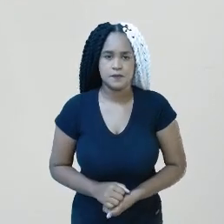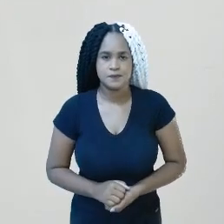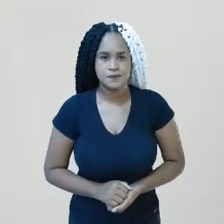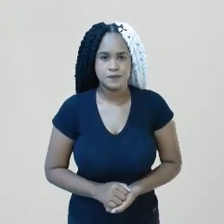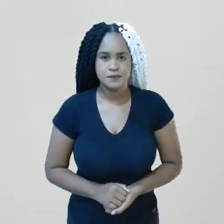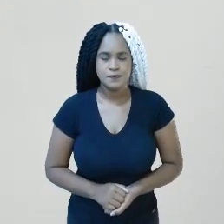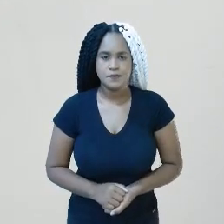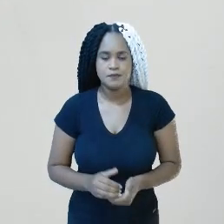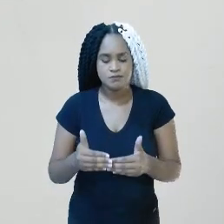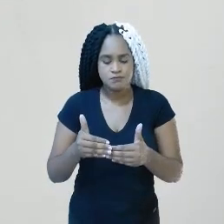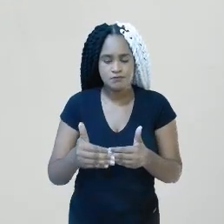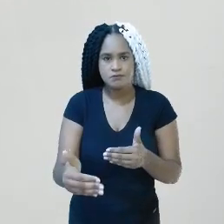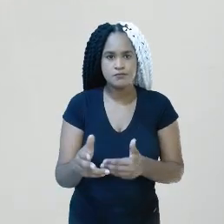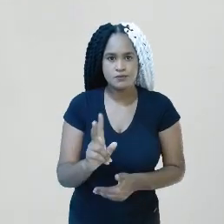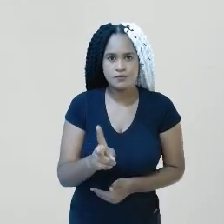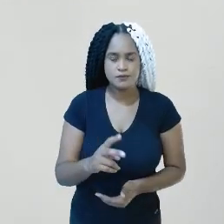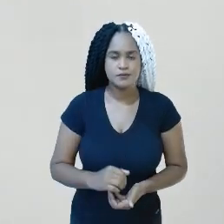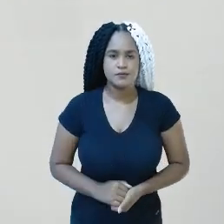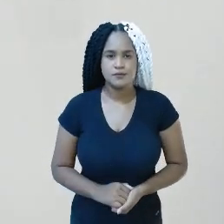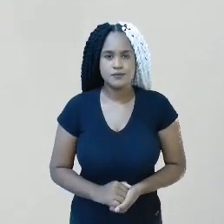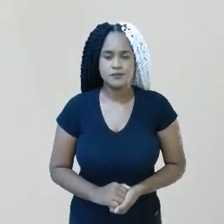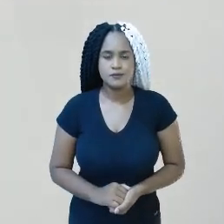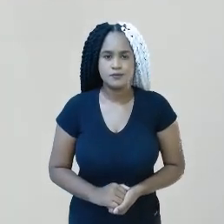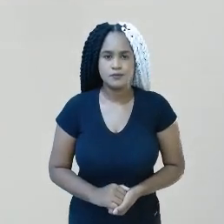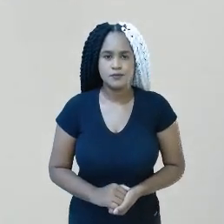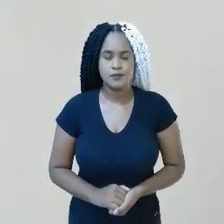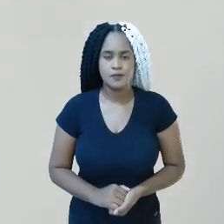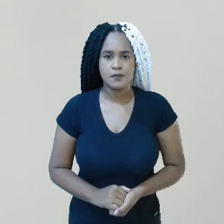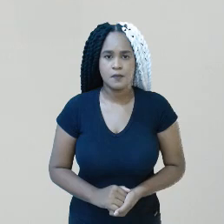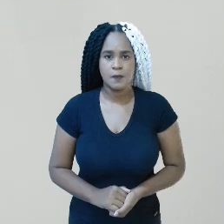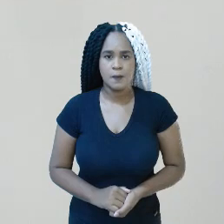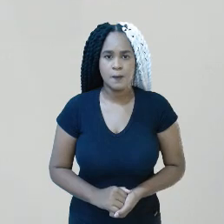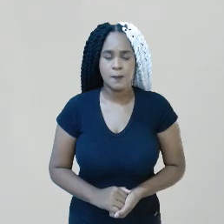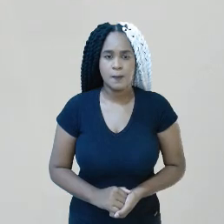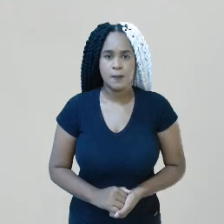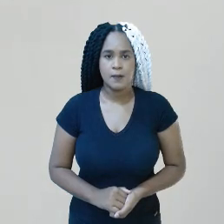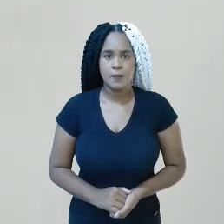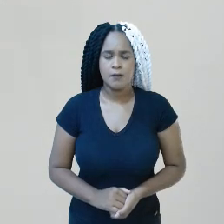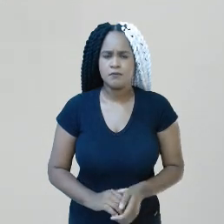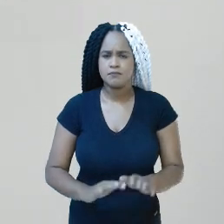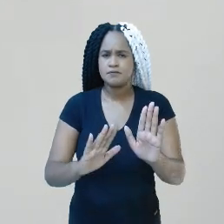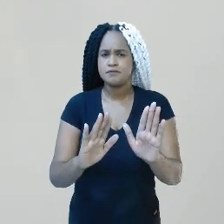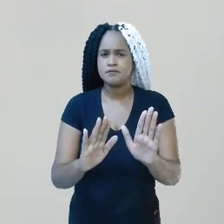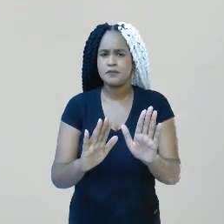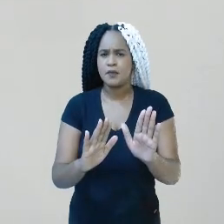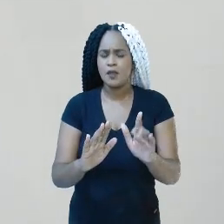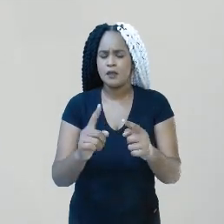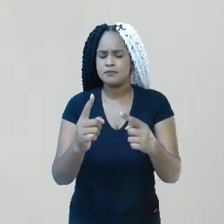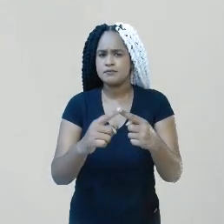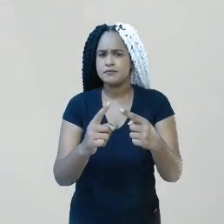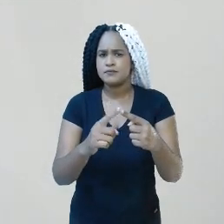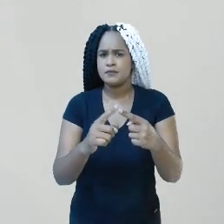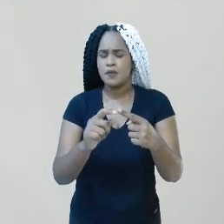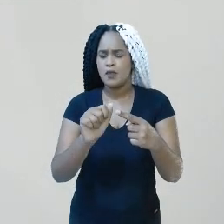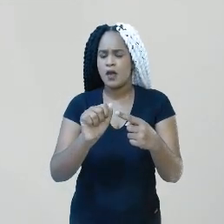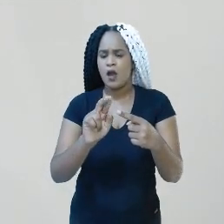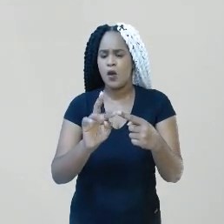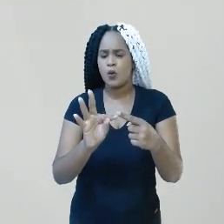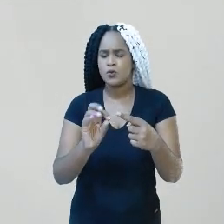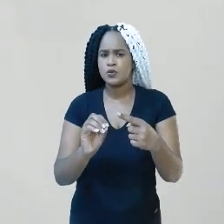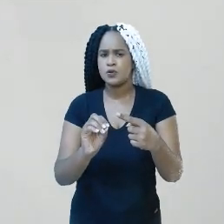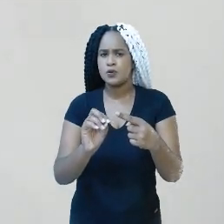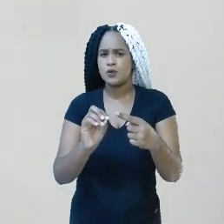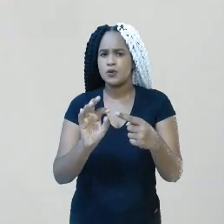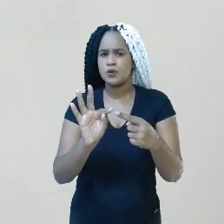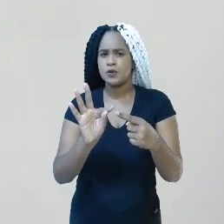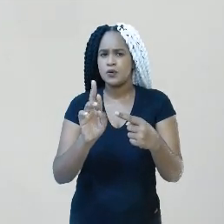vamos seguindo aqui. Vê só. Então, primeiramente, o que são seres autótrofos?